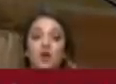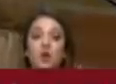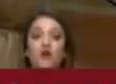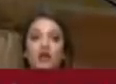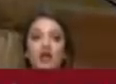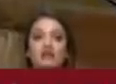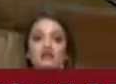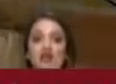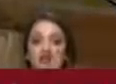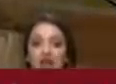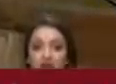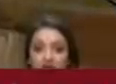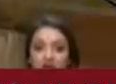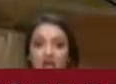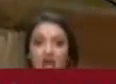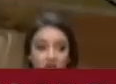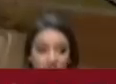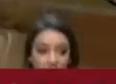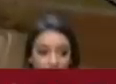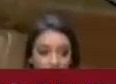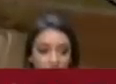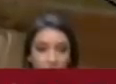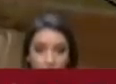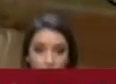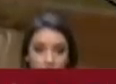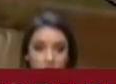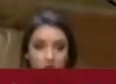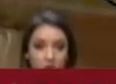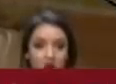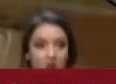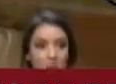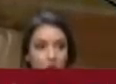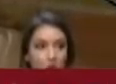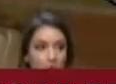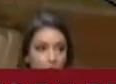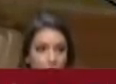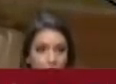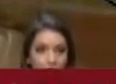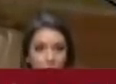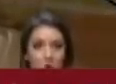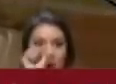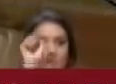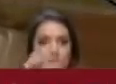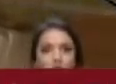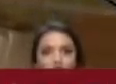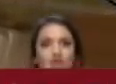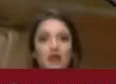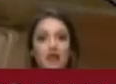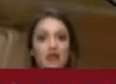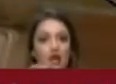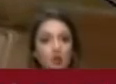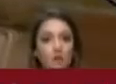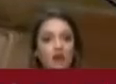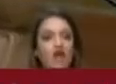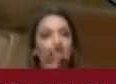Na semana retrasada, 3 semanas atrás, a gente entrou com processo contra o Lula, né, uma notícia crime contra o